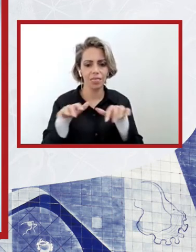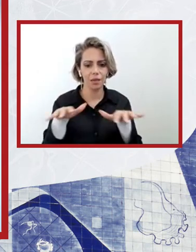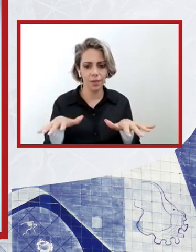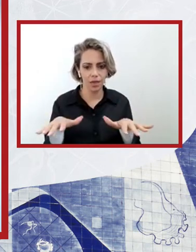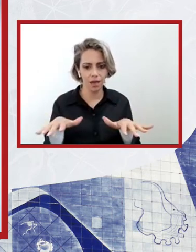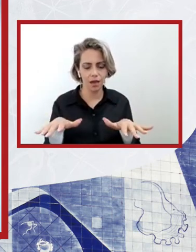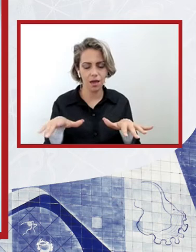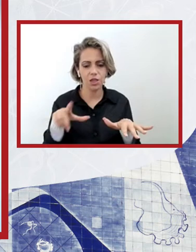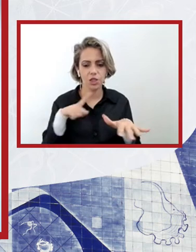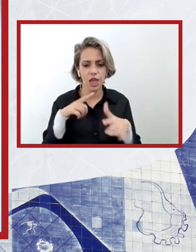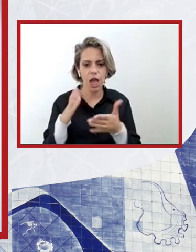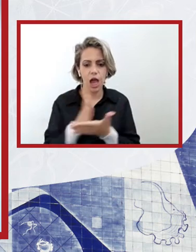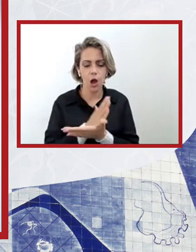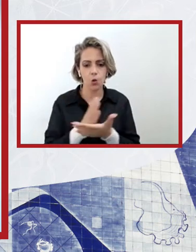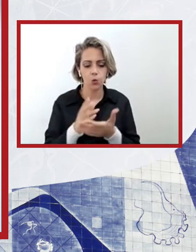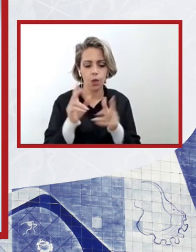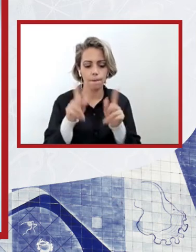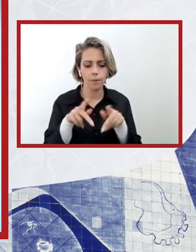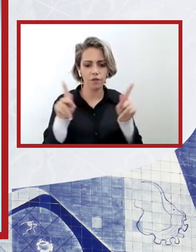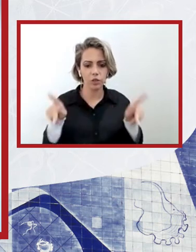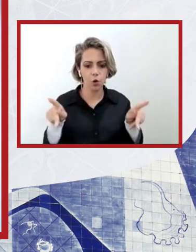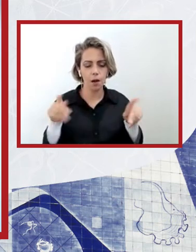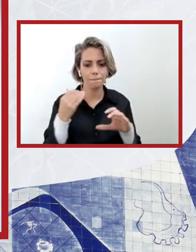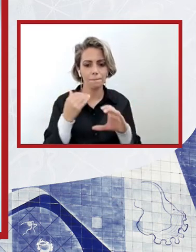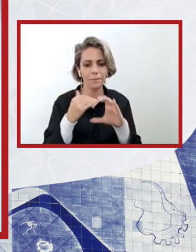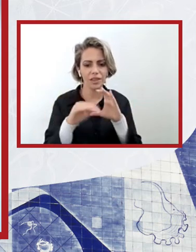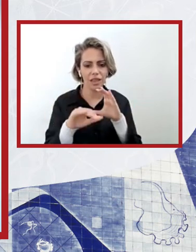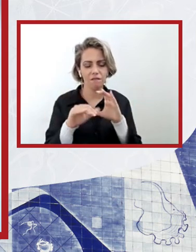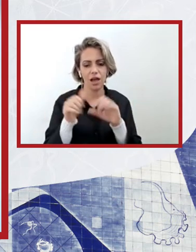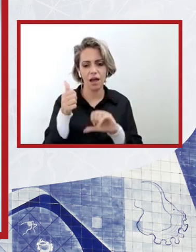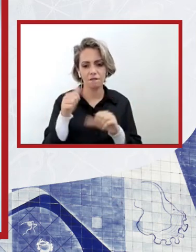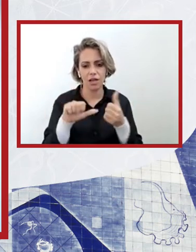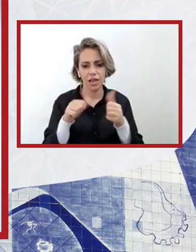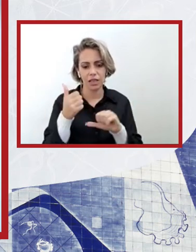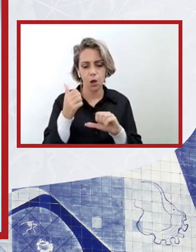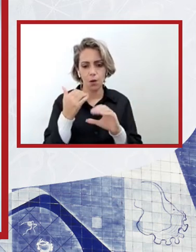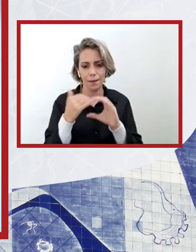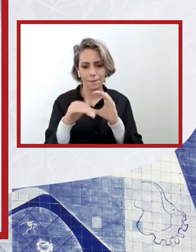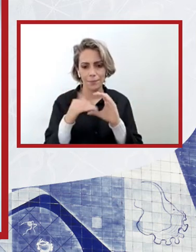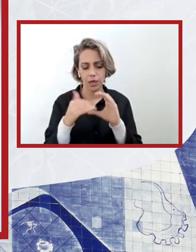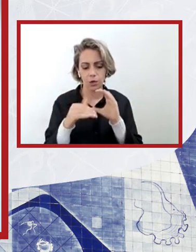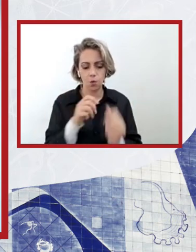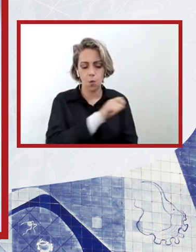alguns professores mandavam as avaliações por e-mail e o aluno respondia.